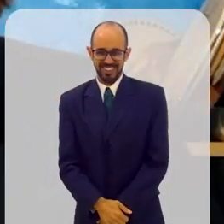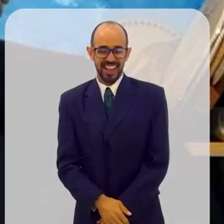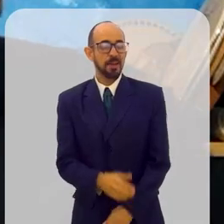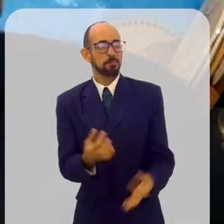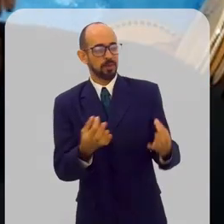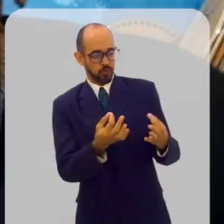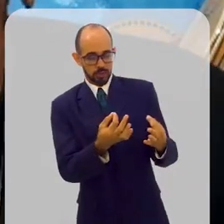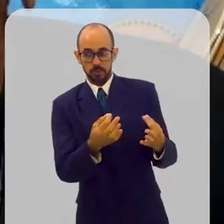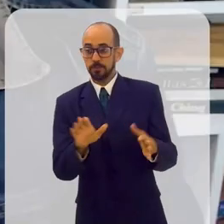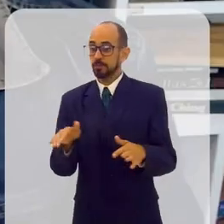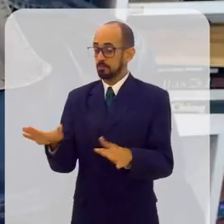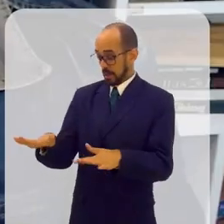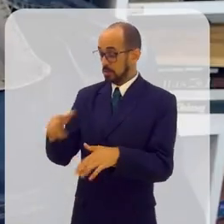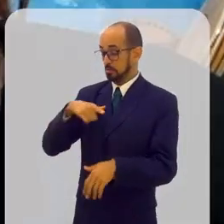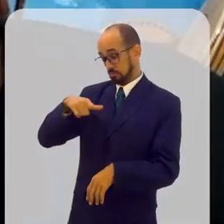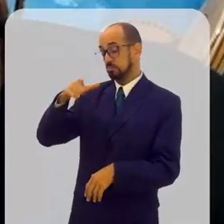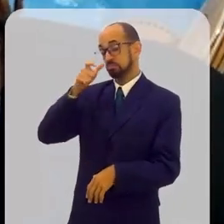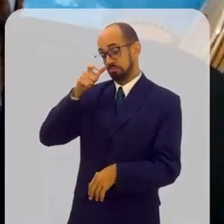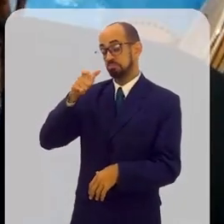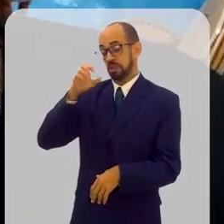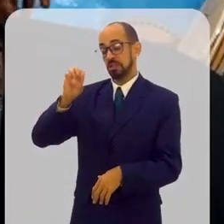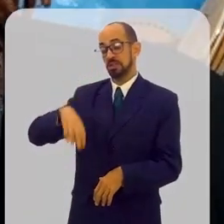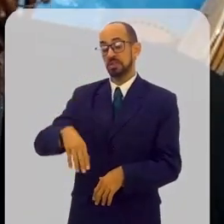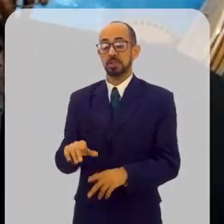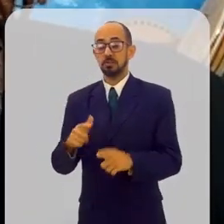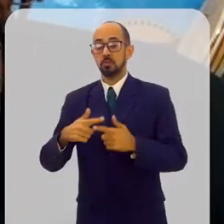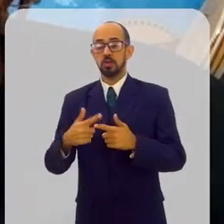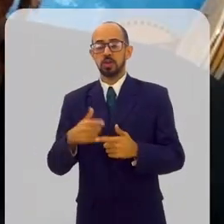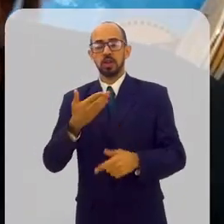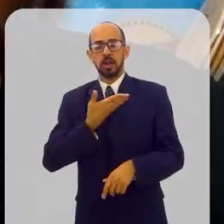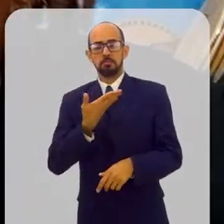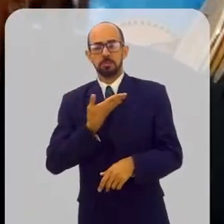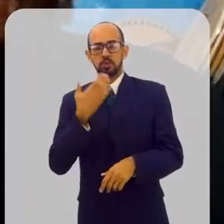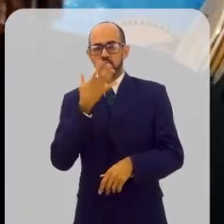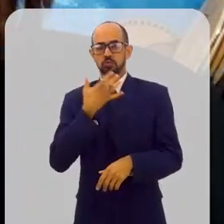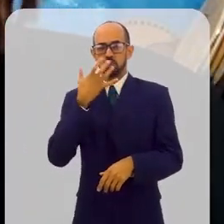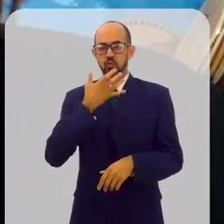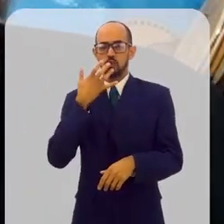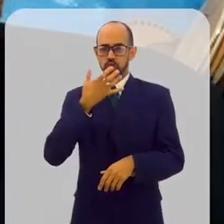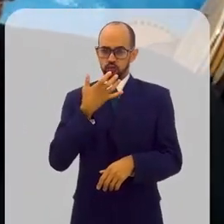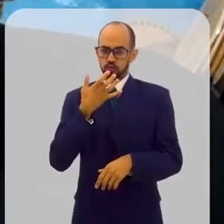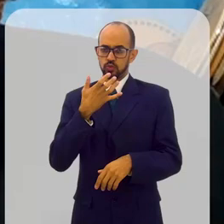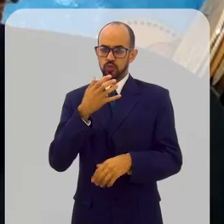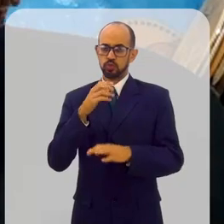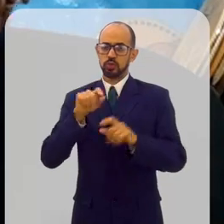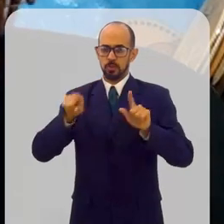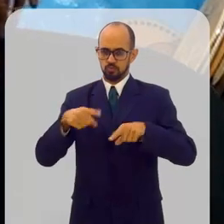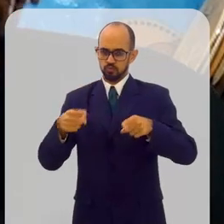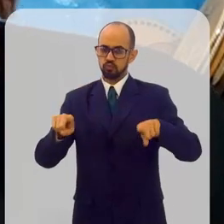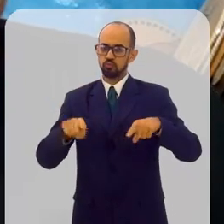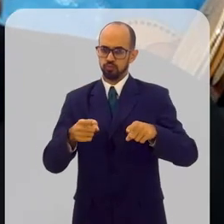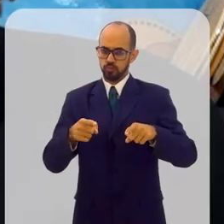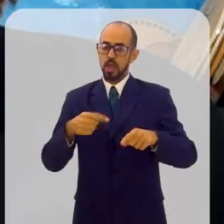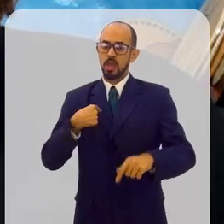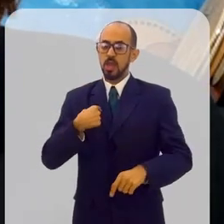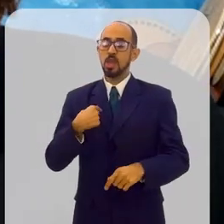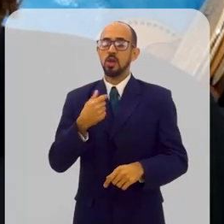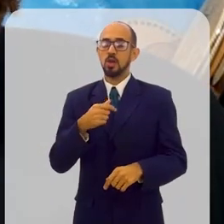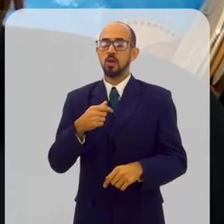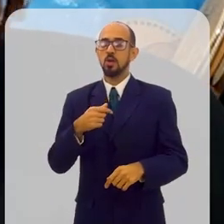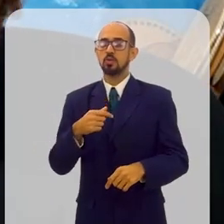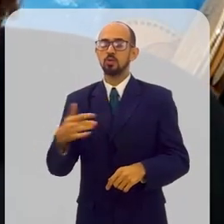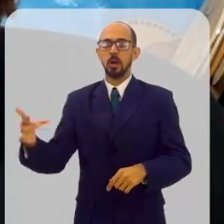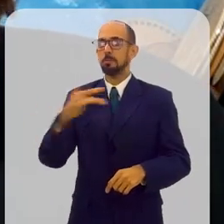música. Perfeito. Mas é uma coisa que me interessa, assim, né? Porque eu tenho muitos amigos também, músicos, compositores, e eu fico